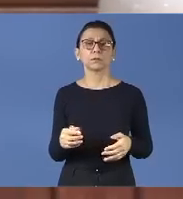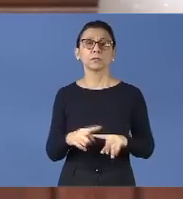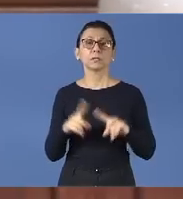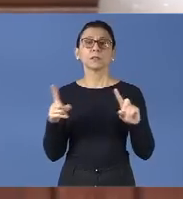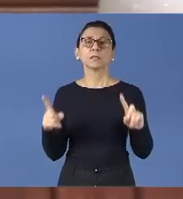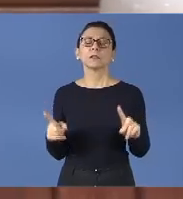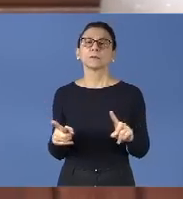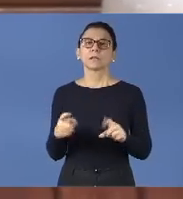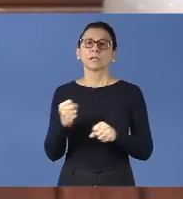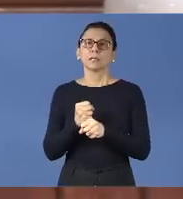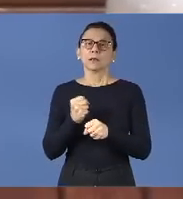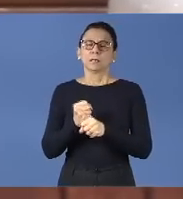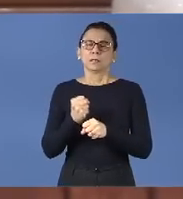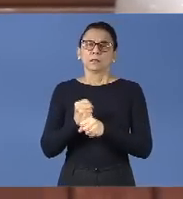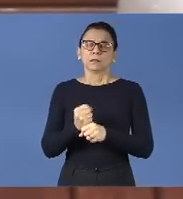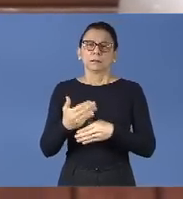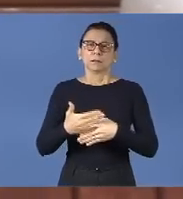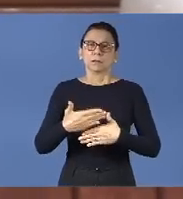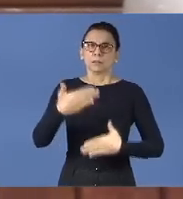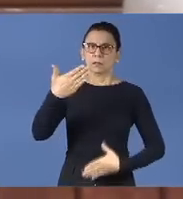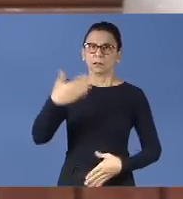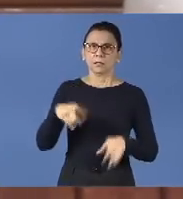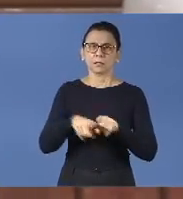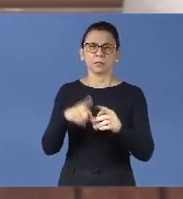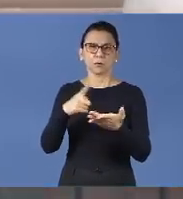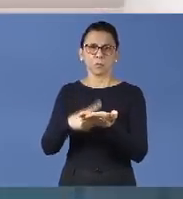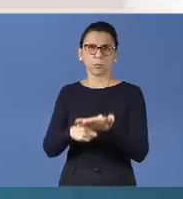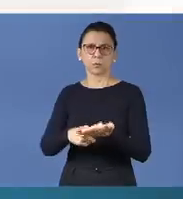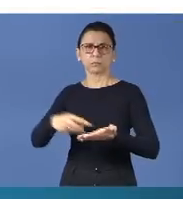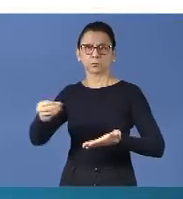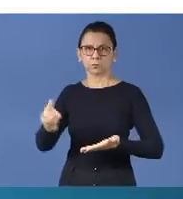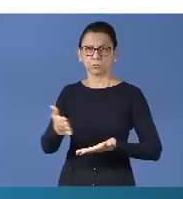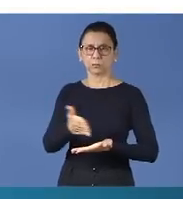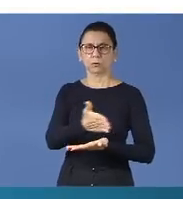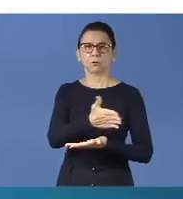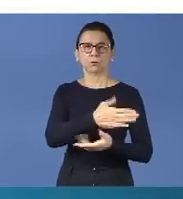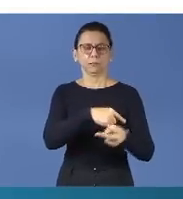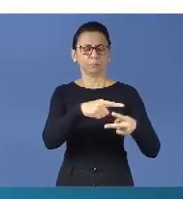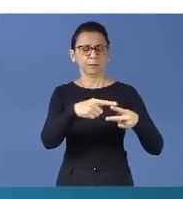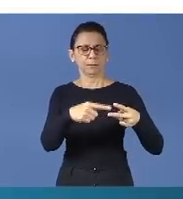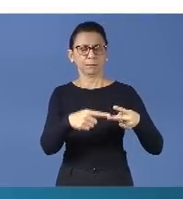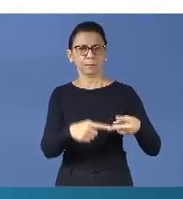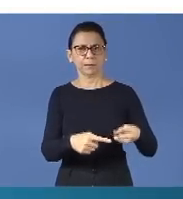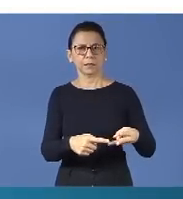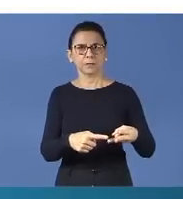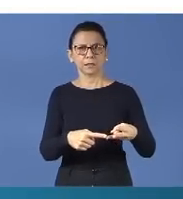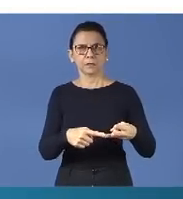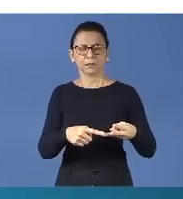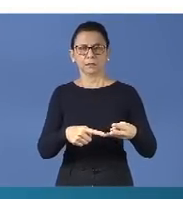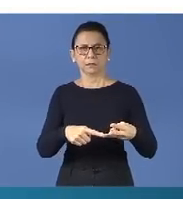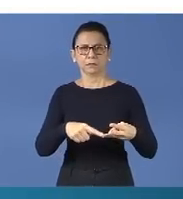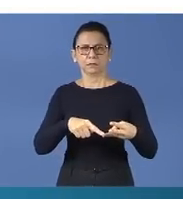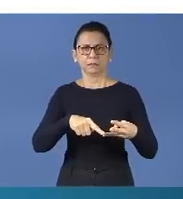a restauração da aliança e a reforma da nação. Na reconstrução dos